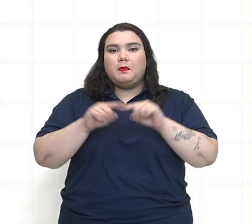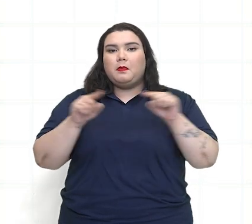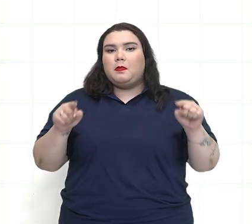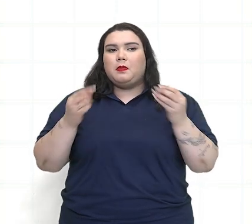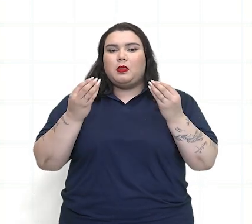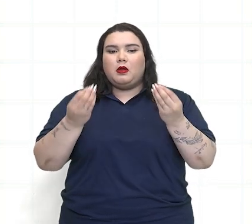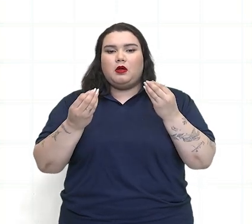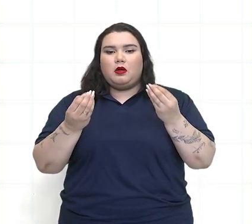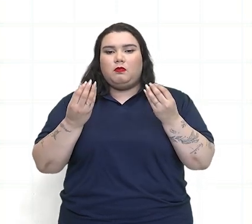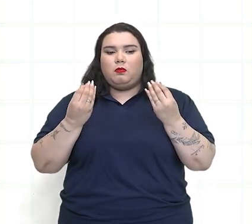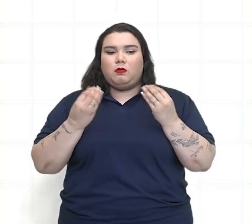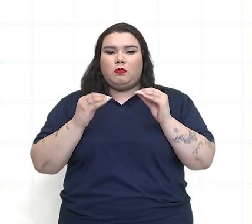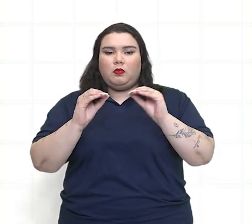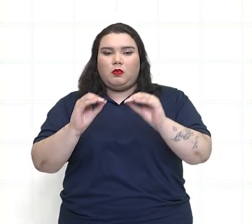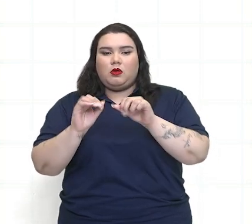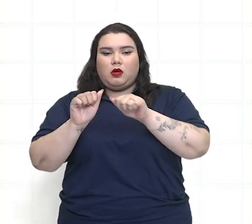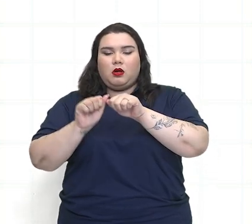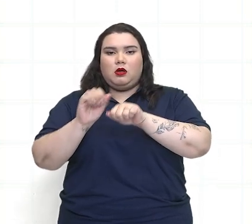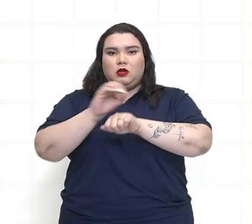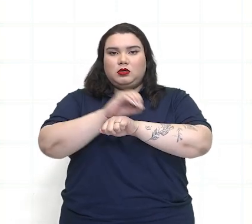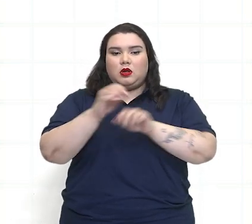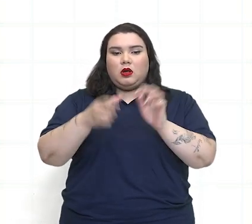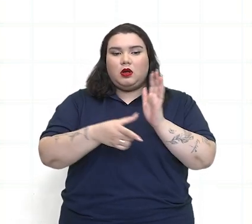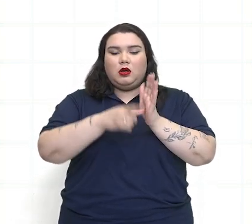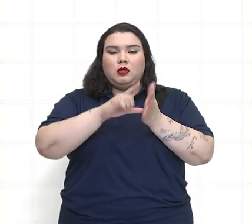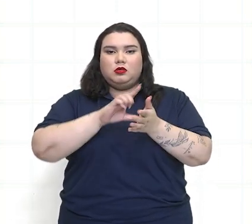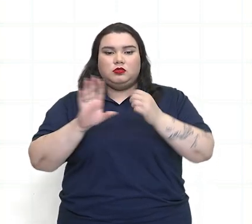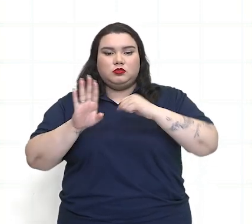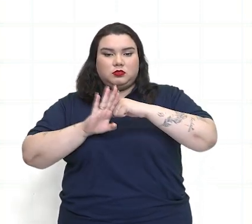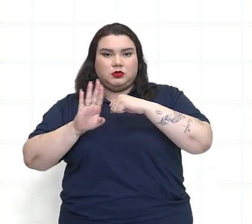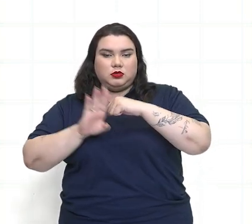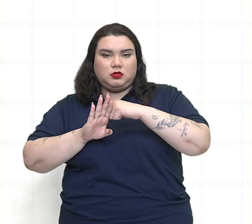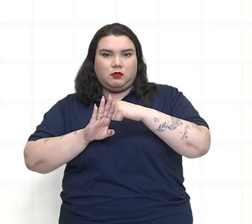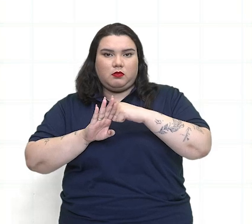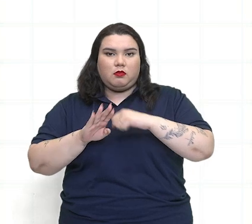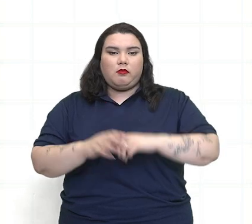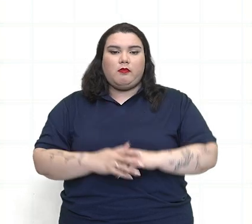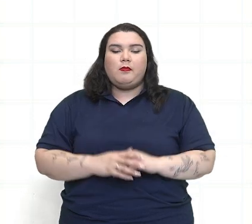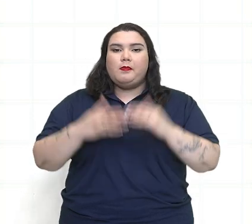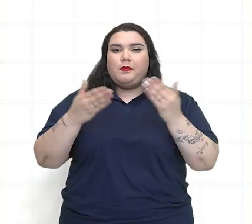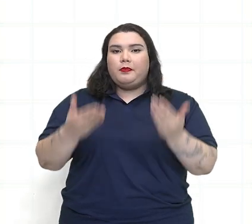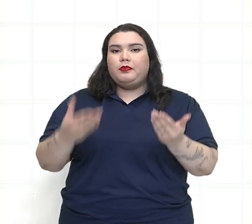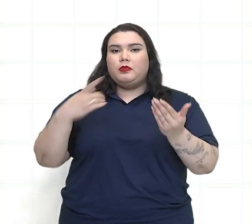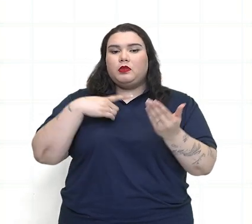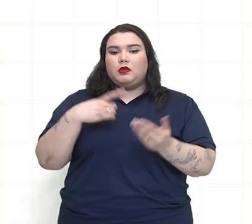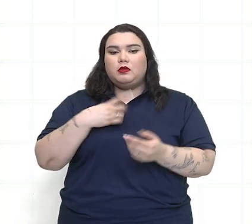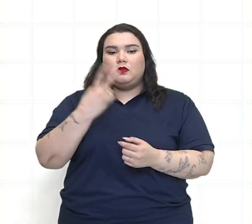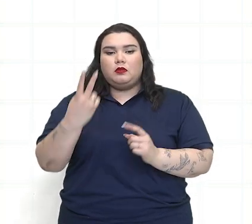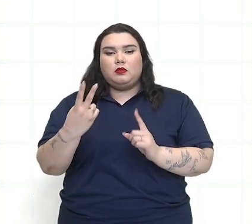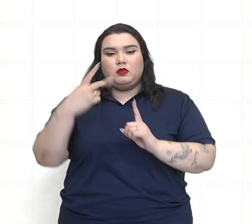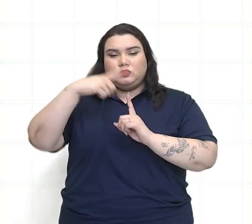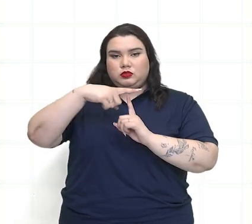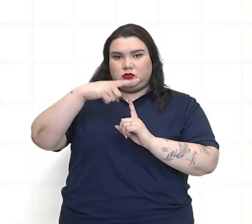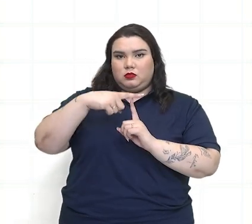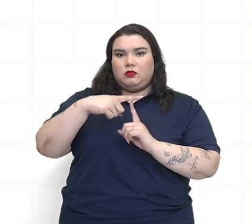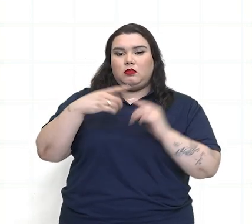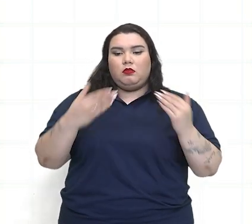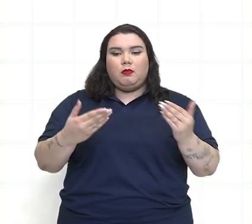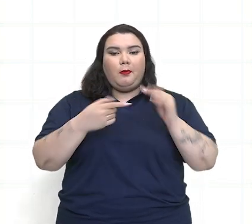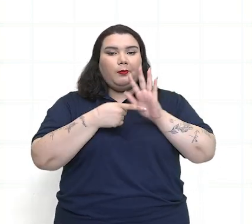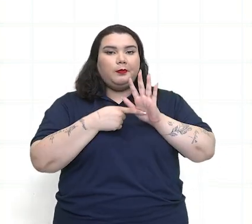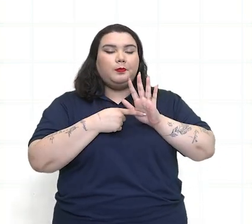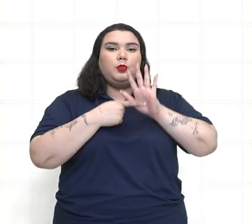para que nós colocamos o artigo antes do substantivo? Ele tem duas funções. É para indicar,